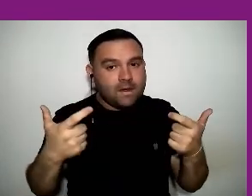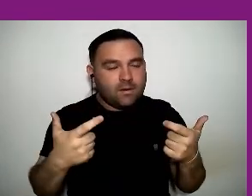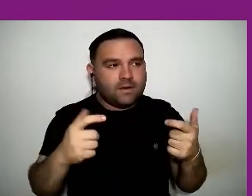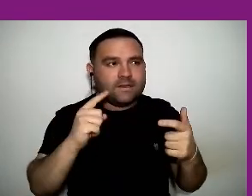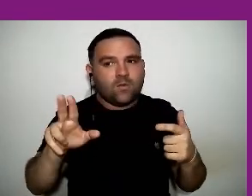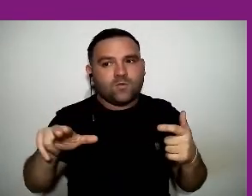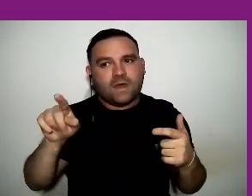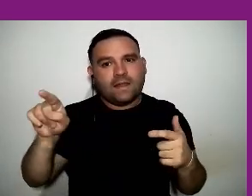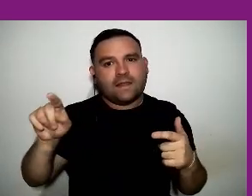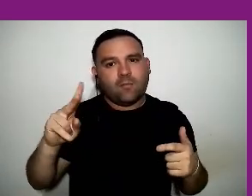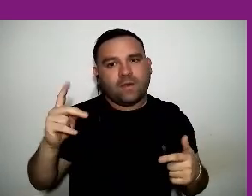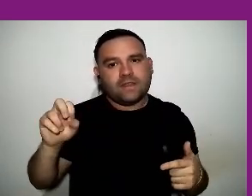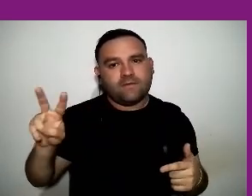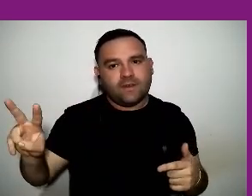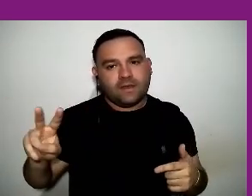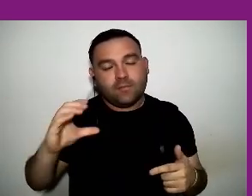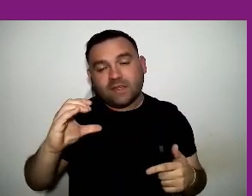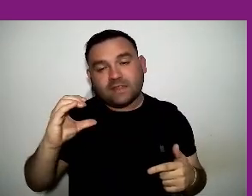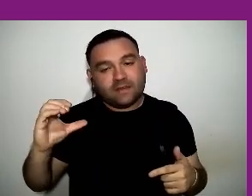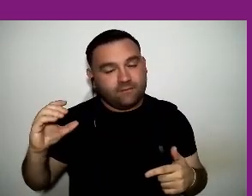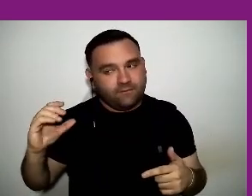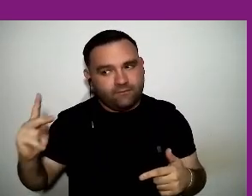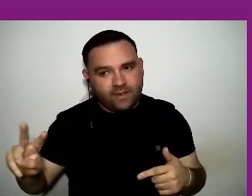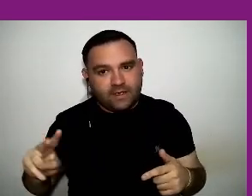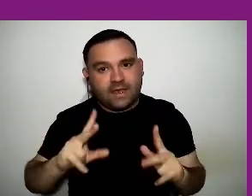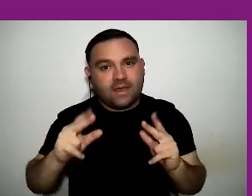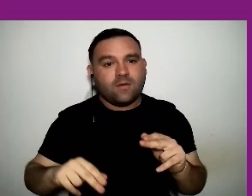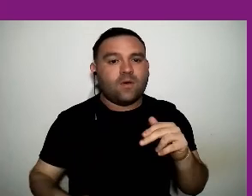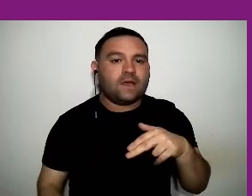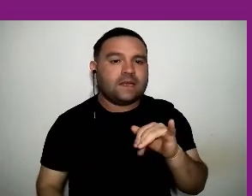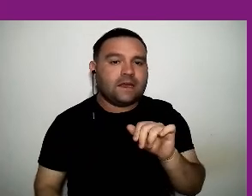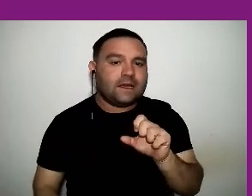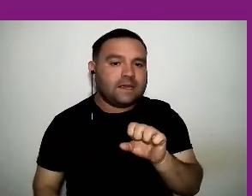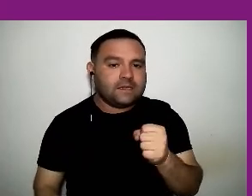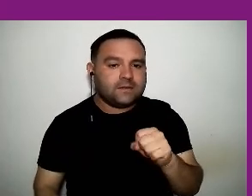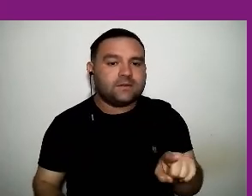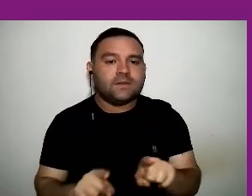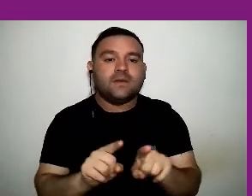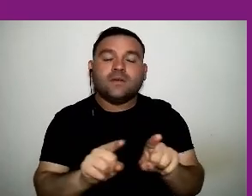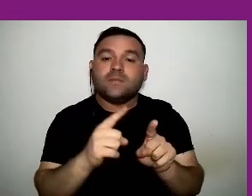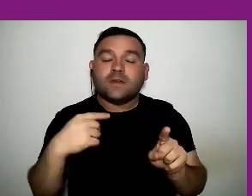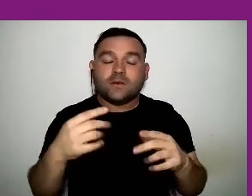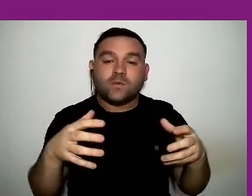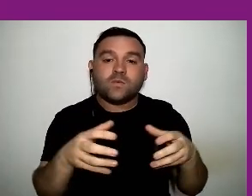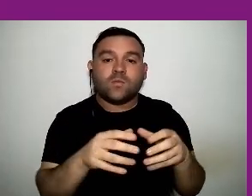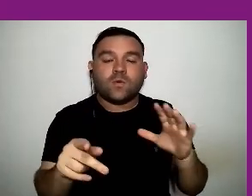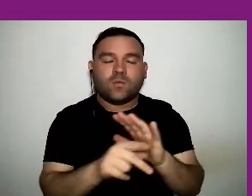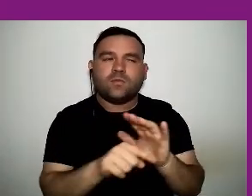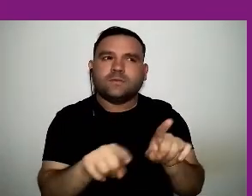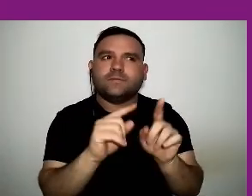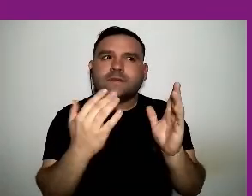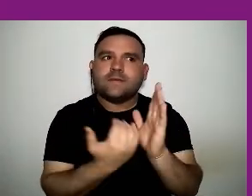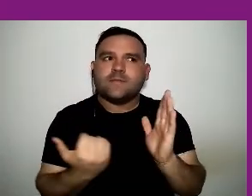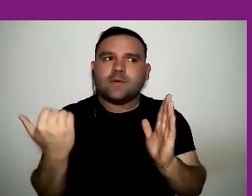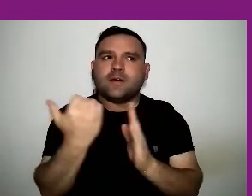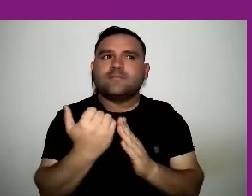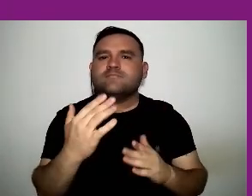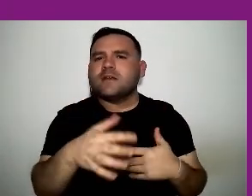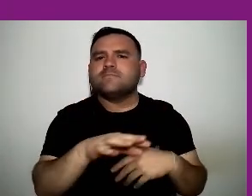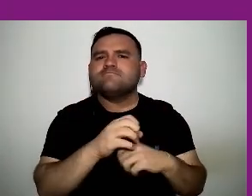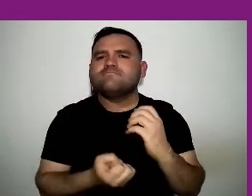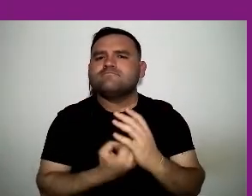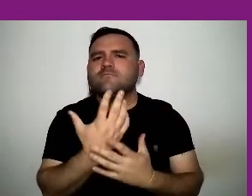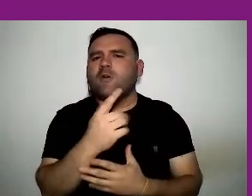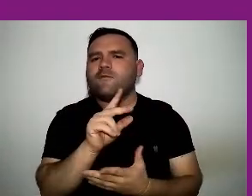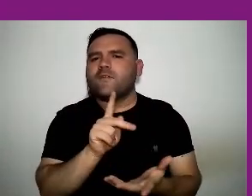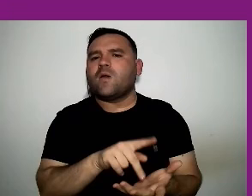aquela utilizada em PCV, conforme o NIH, mas um volume corrente um pouco maior. O que isso gerou,